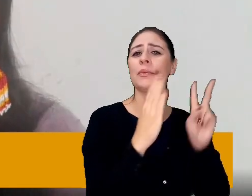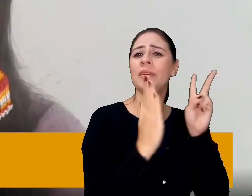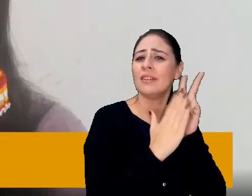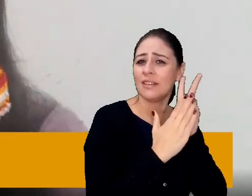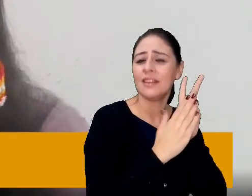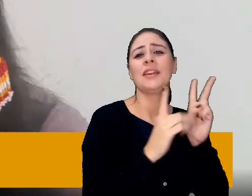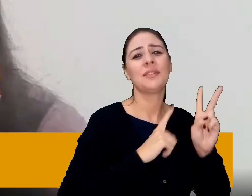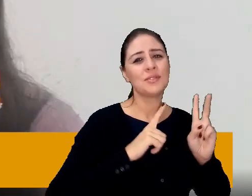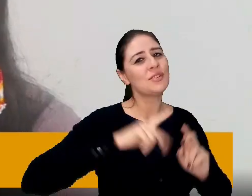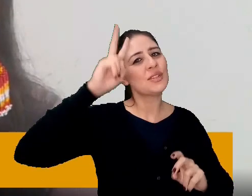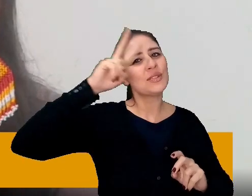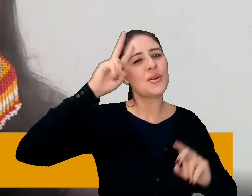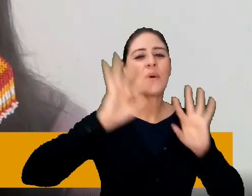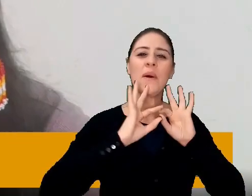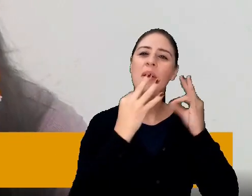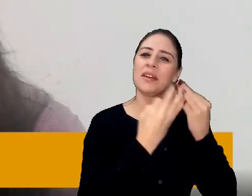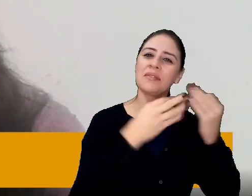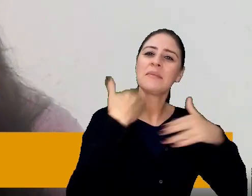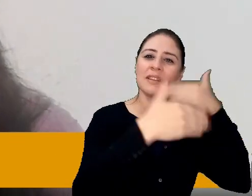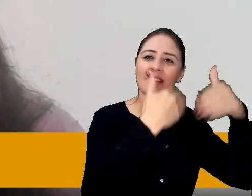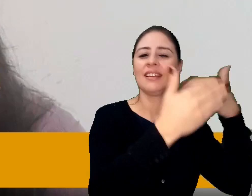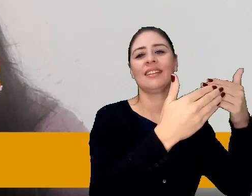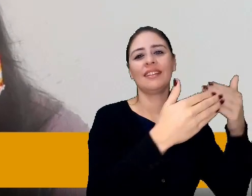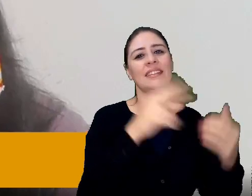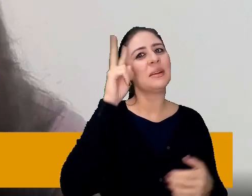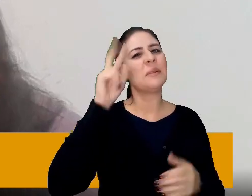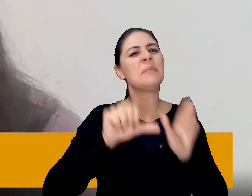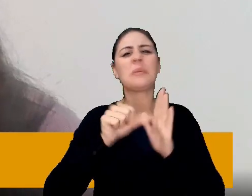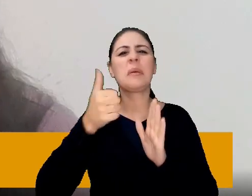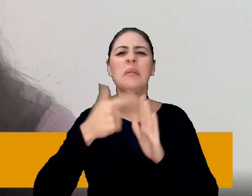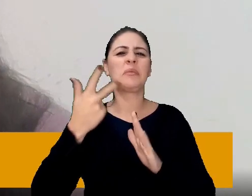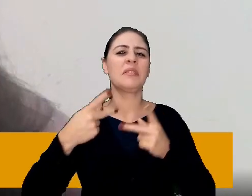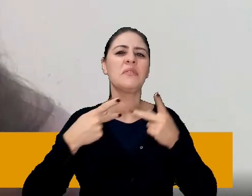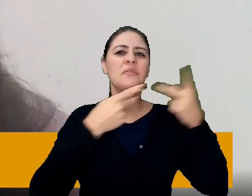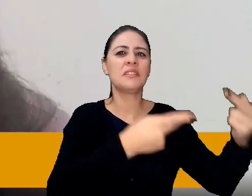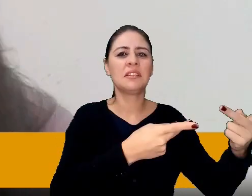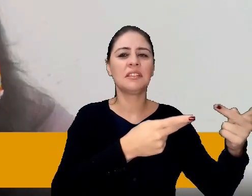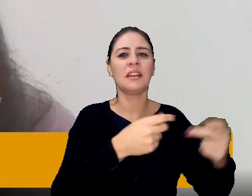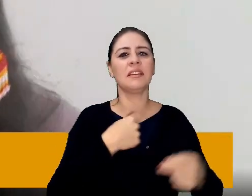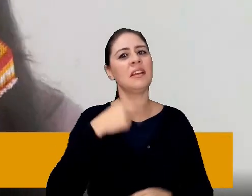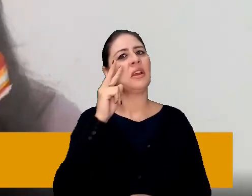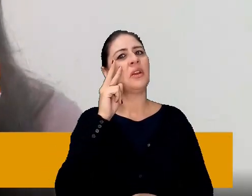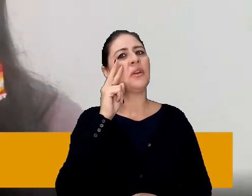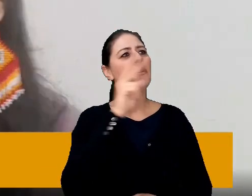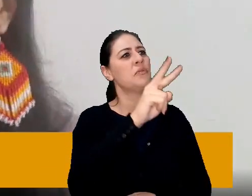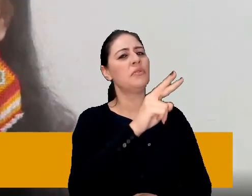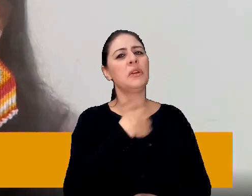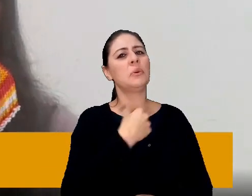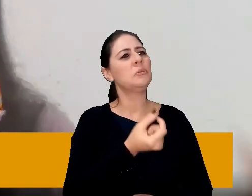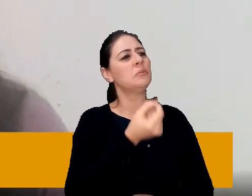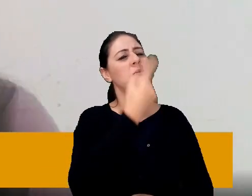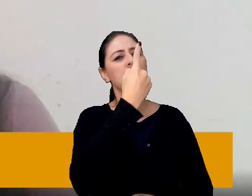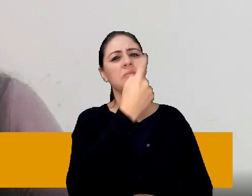Eu lembro disso, né? Que eu lembro quando eu cheguei, uma das primeiras vezes que eu cheguei lá na aldeia, eu vi um coxo e eu não sabia para que servia, né?